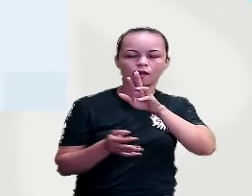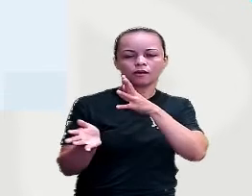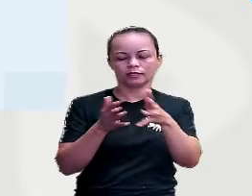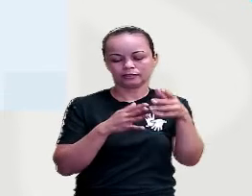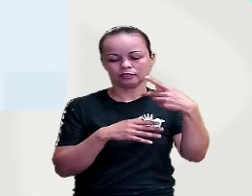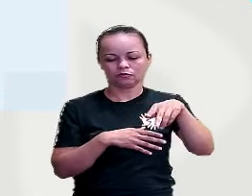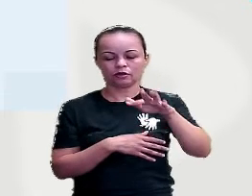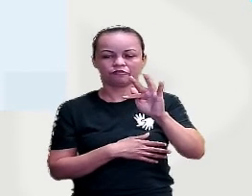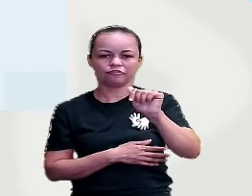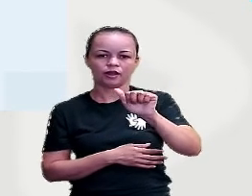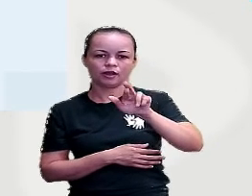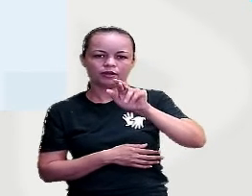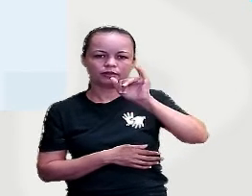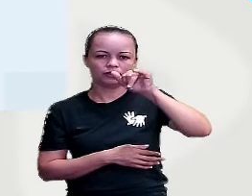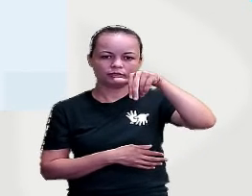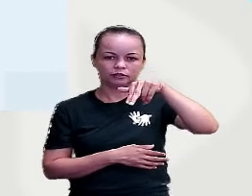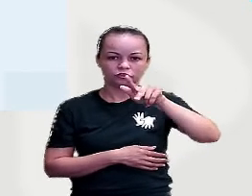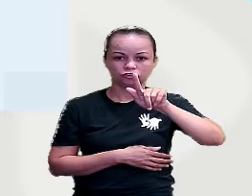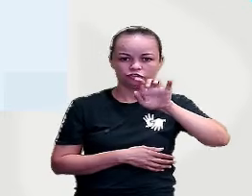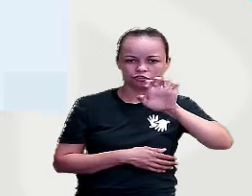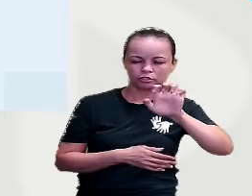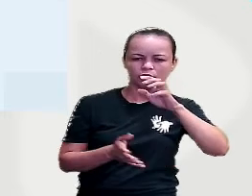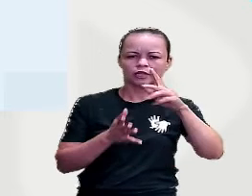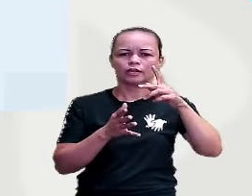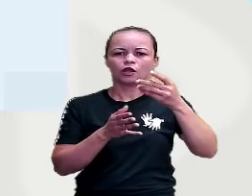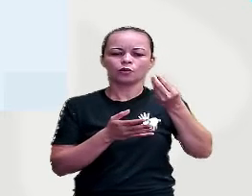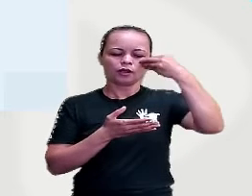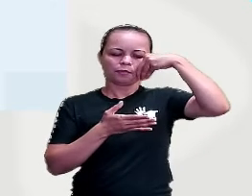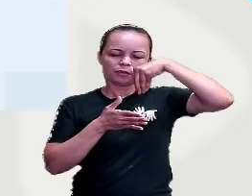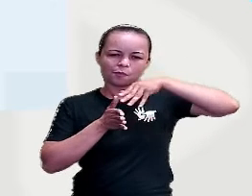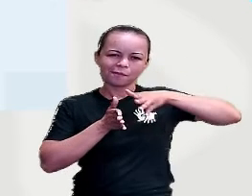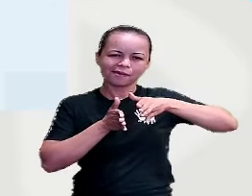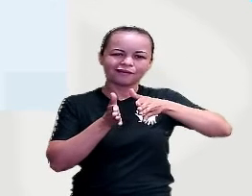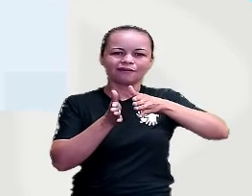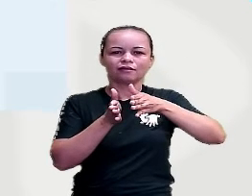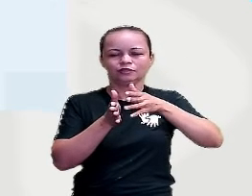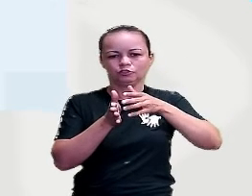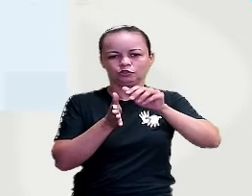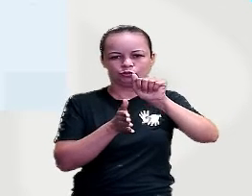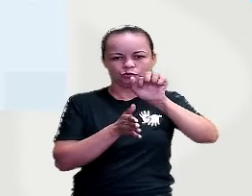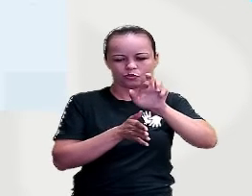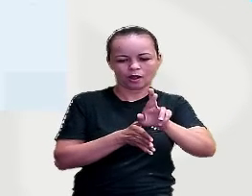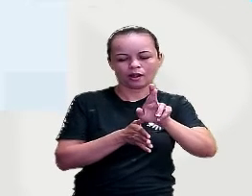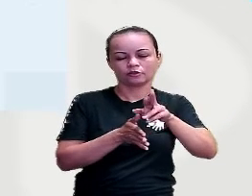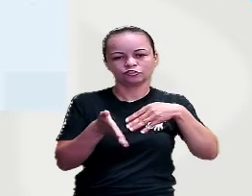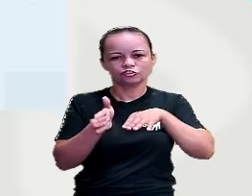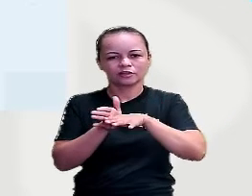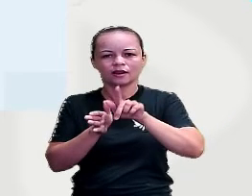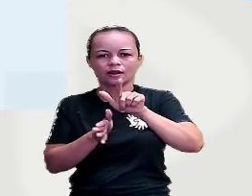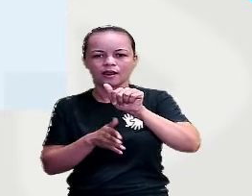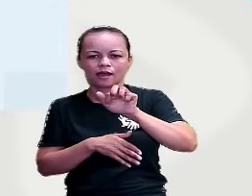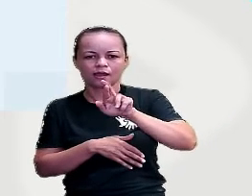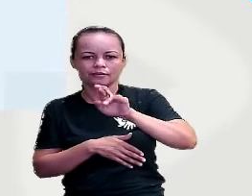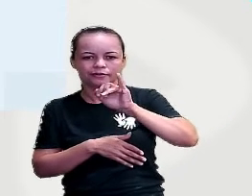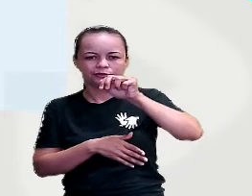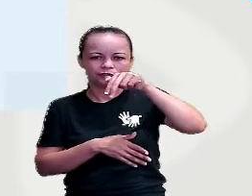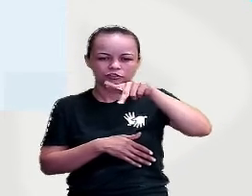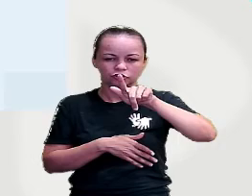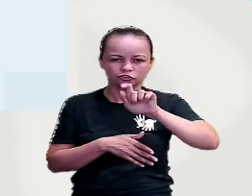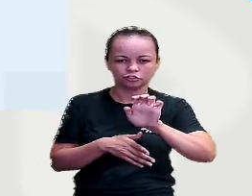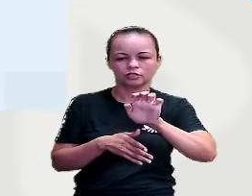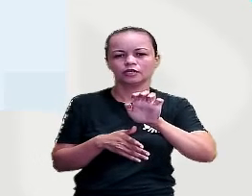A faringe, né, é um caminho de passagem do ar, né? Quando chega na laringe, né, é o órgão principal